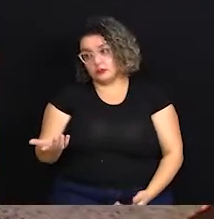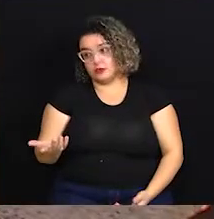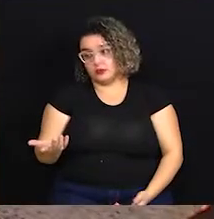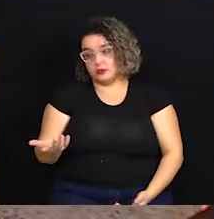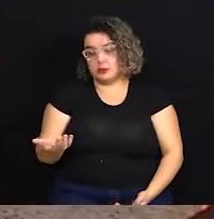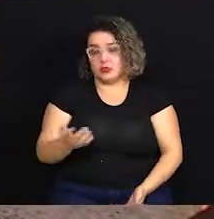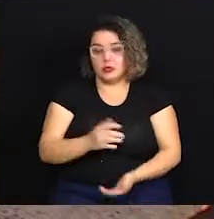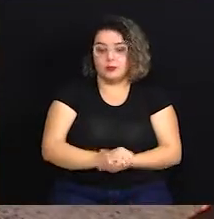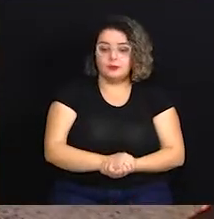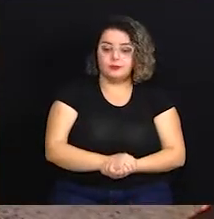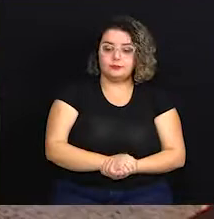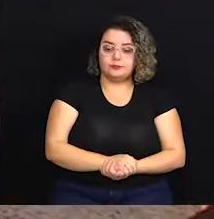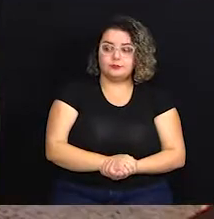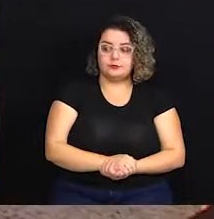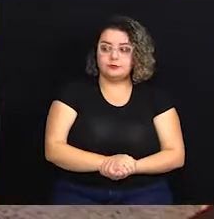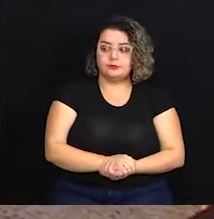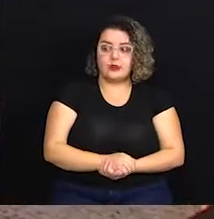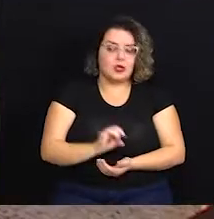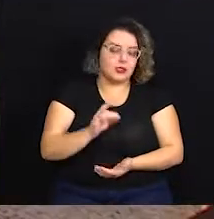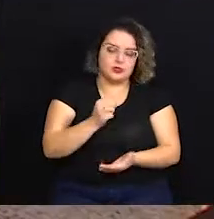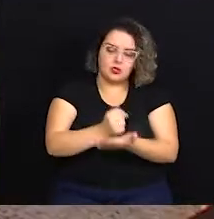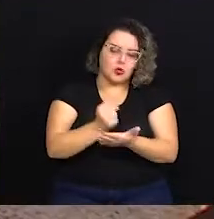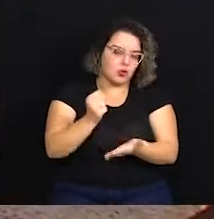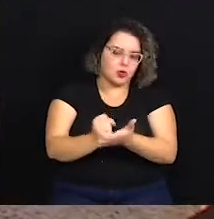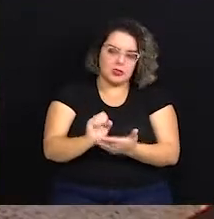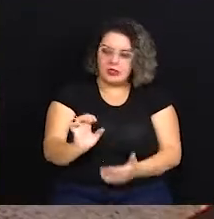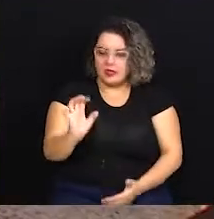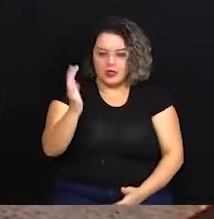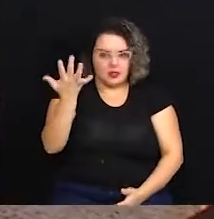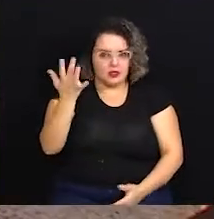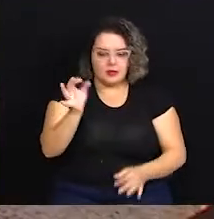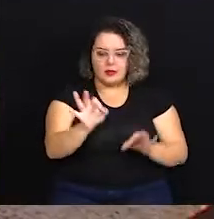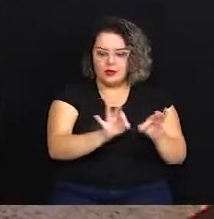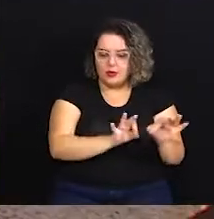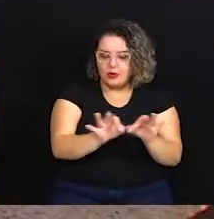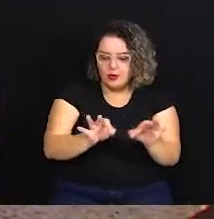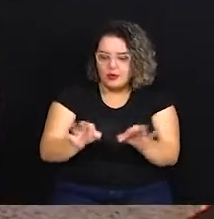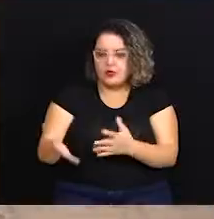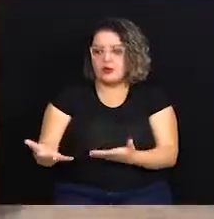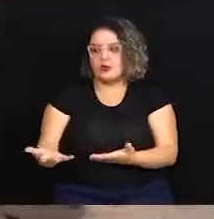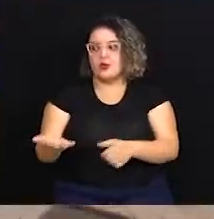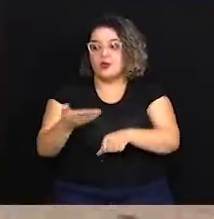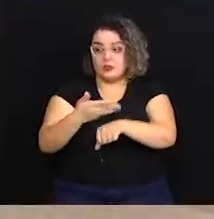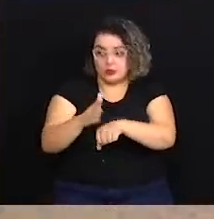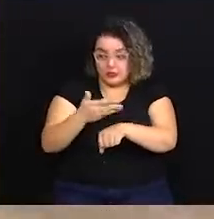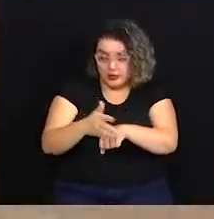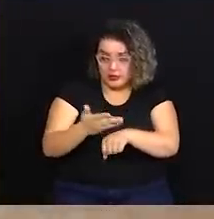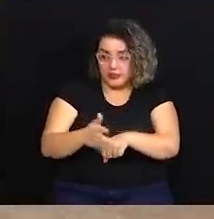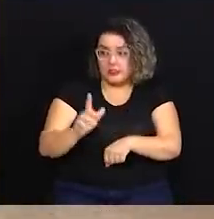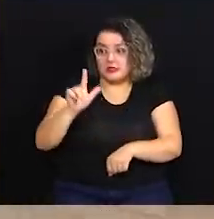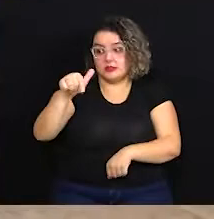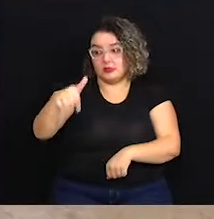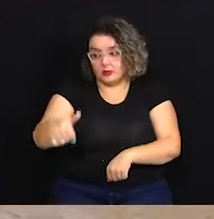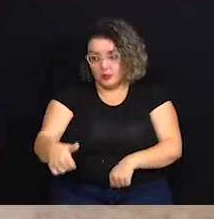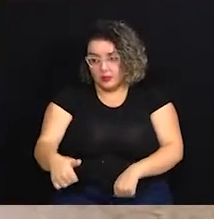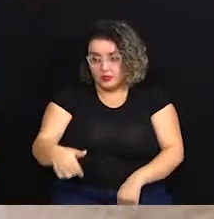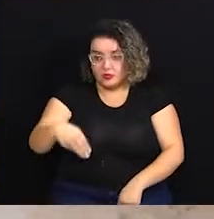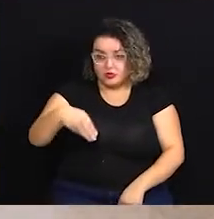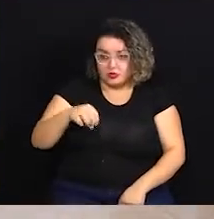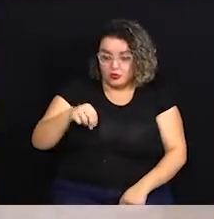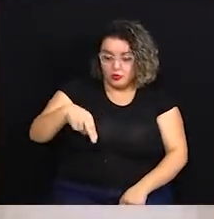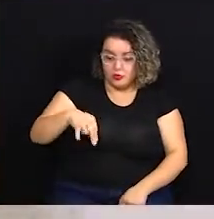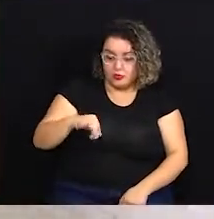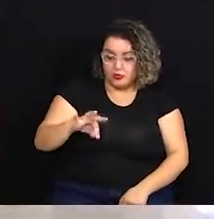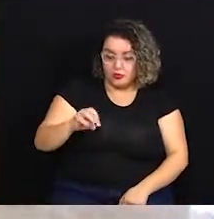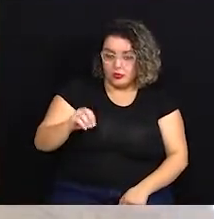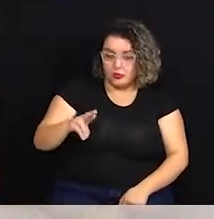só a contratação e a realização, montagem, um treinamento depois desses monitores. Uma baita